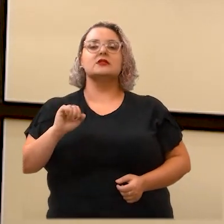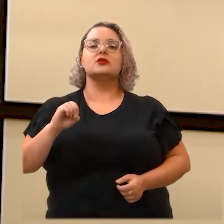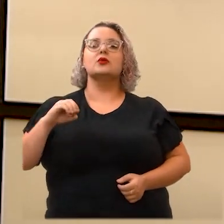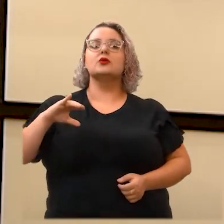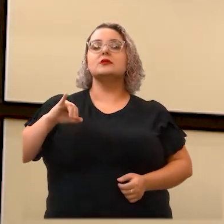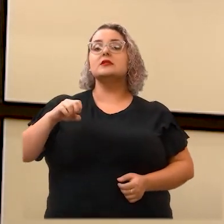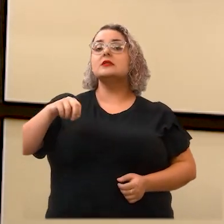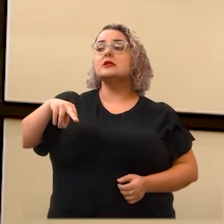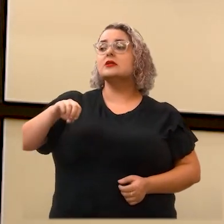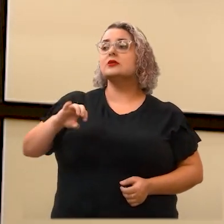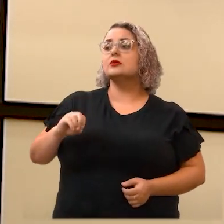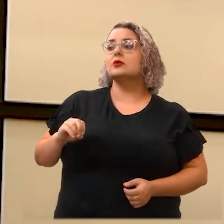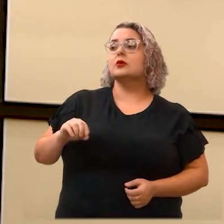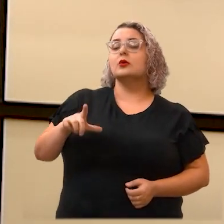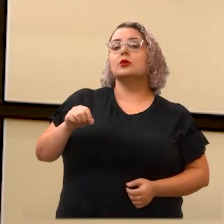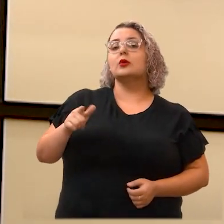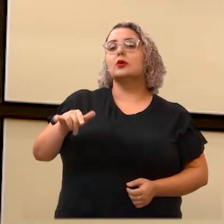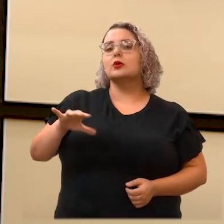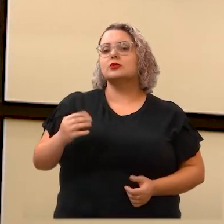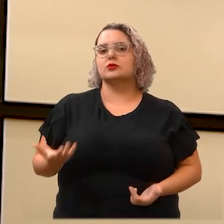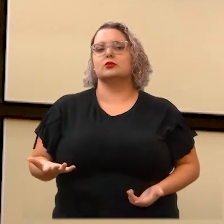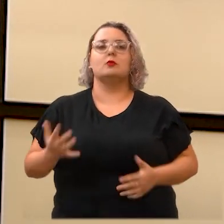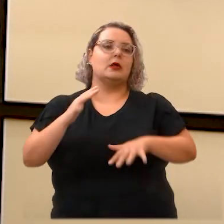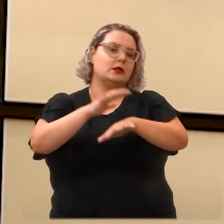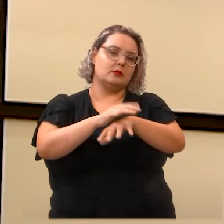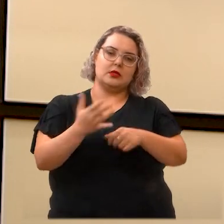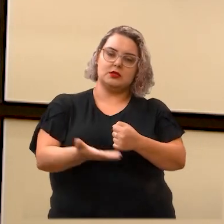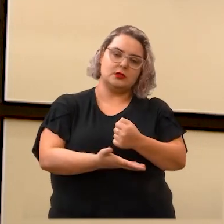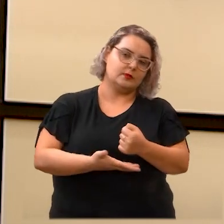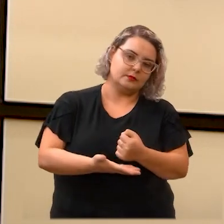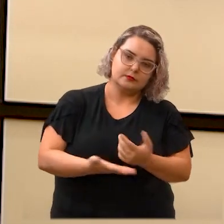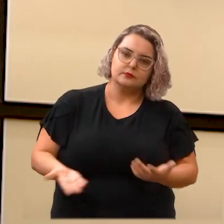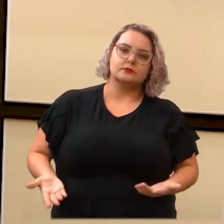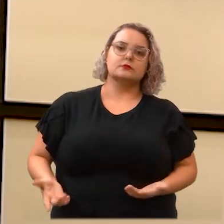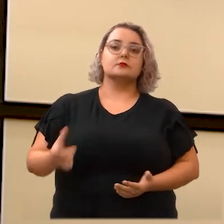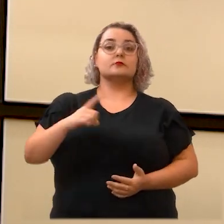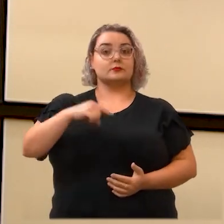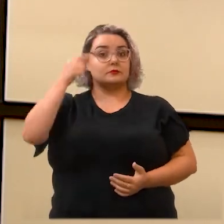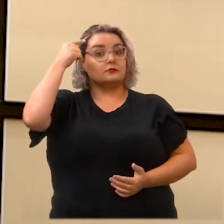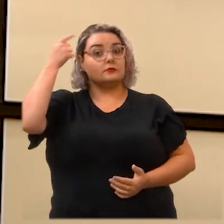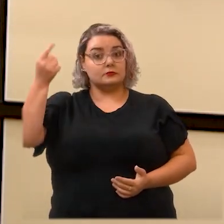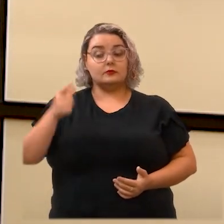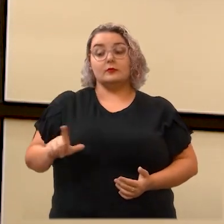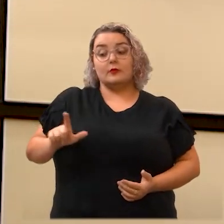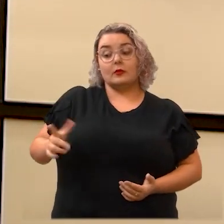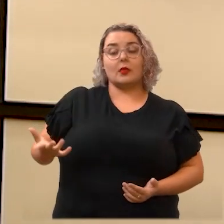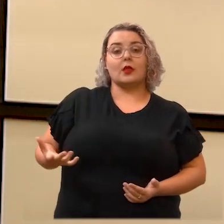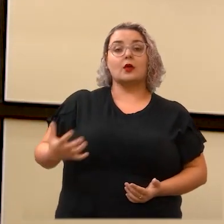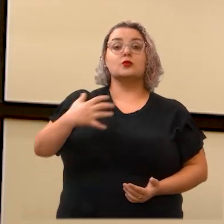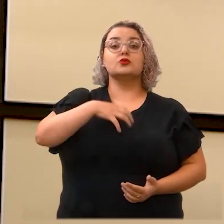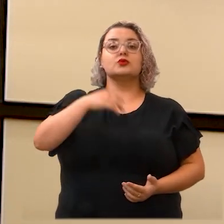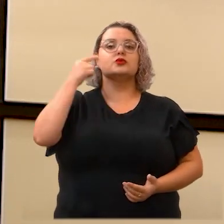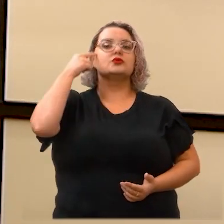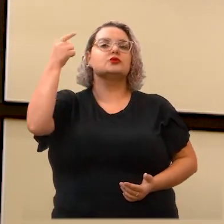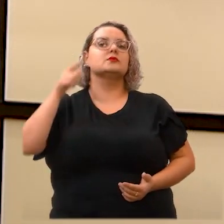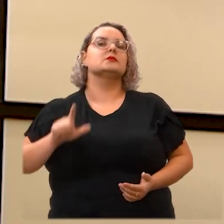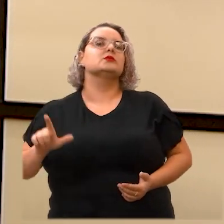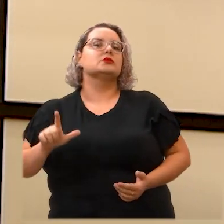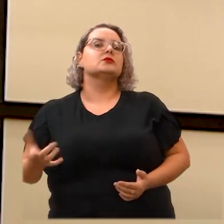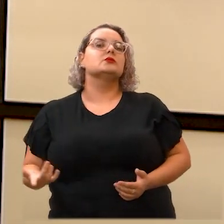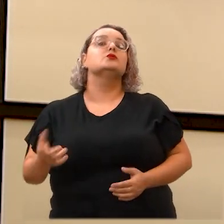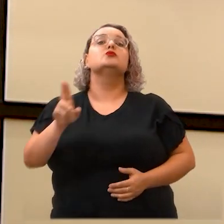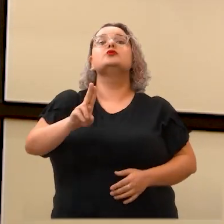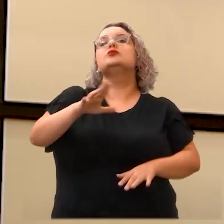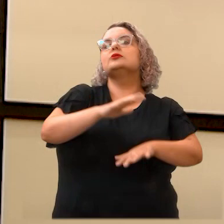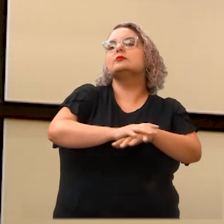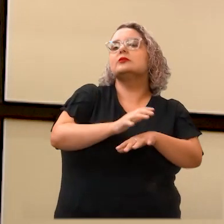matemática é elementar E você além da Matemática tem o raciocínio lógico que é a forma lógica de pensar usando a